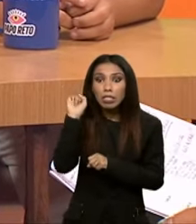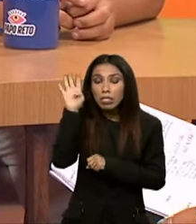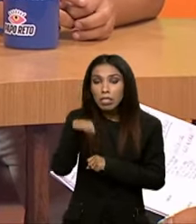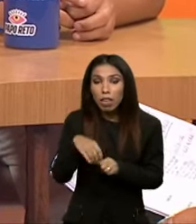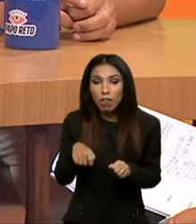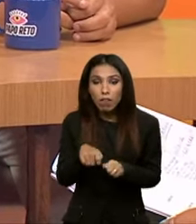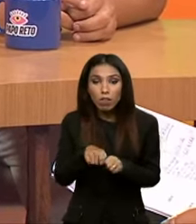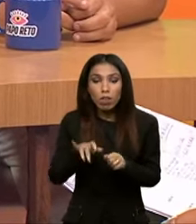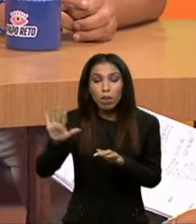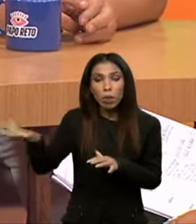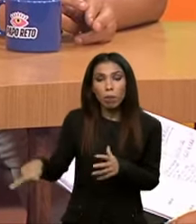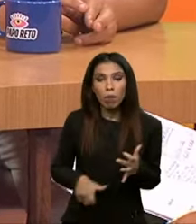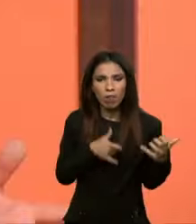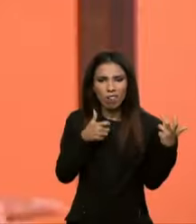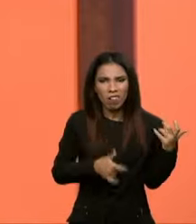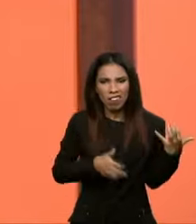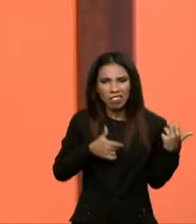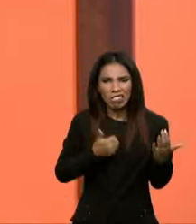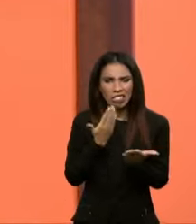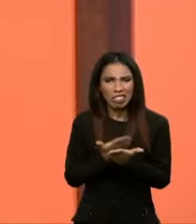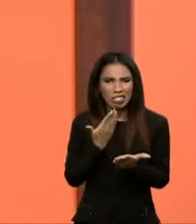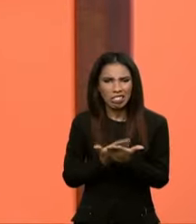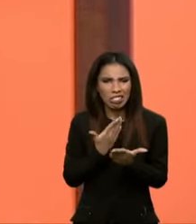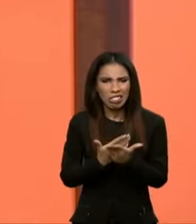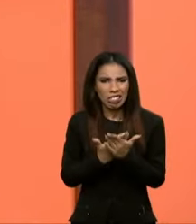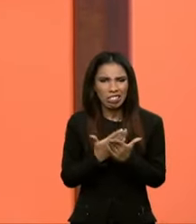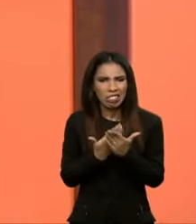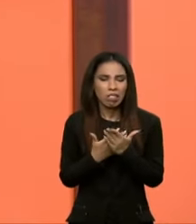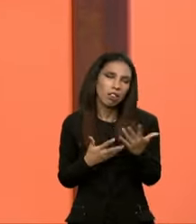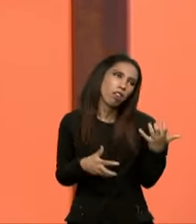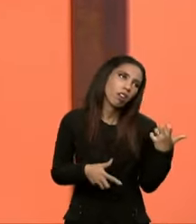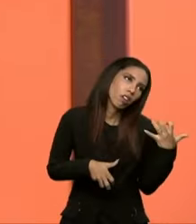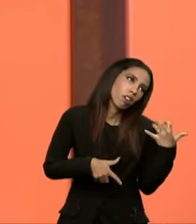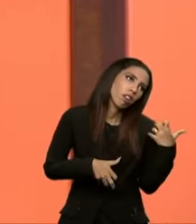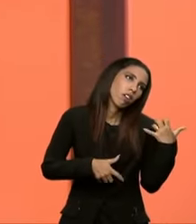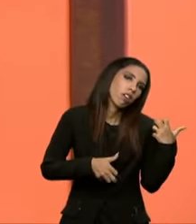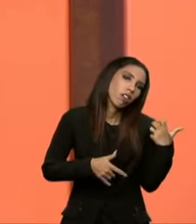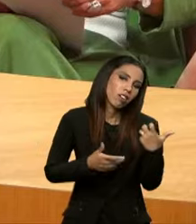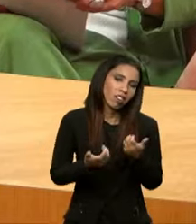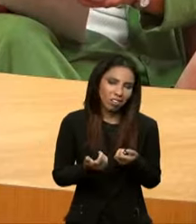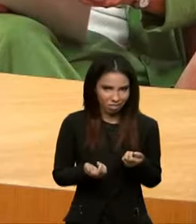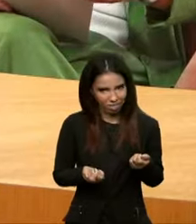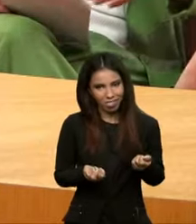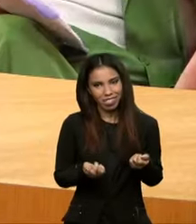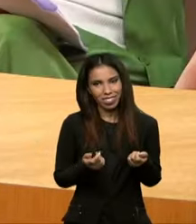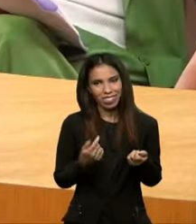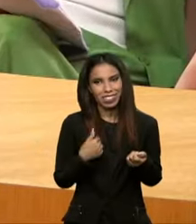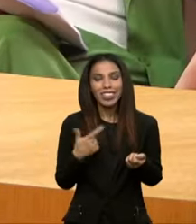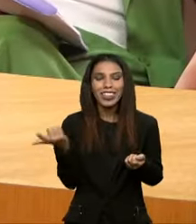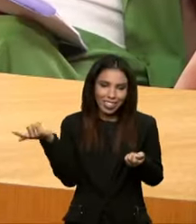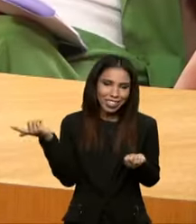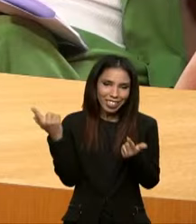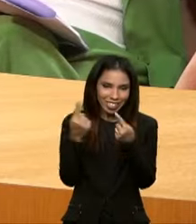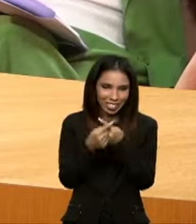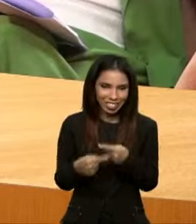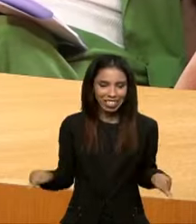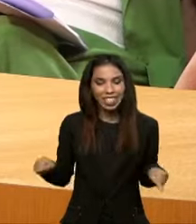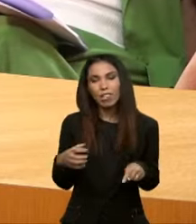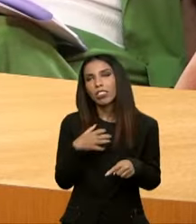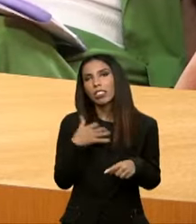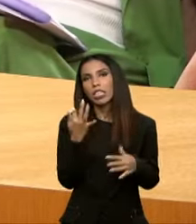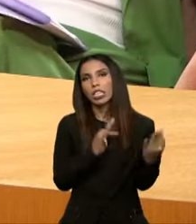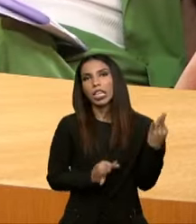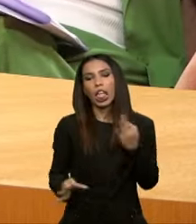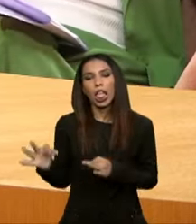aí eu peguei o violão, estudei igual uma louca, fiz um torcicolo horrível e estreiei. Estreiei morrendo de dor